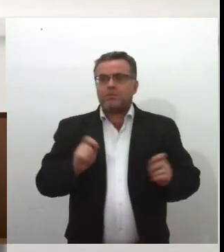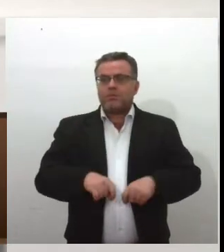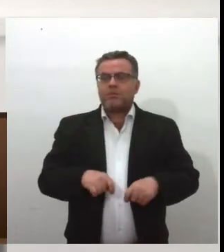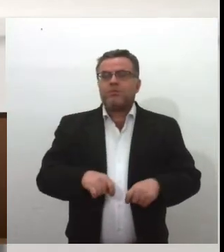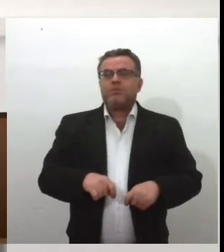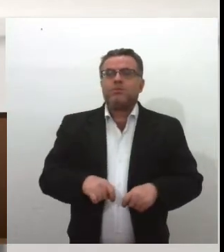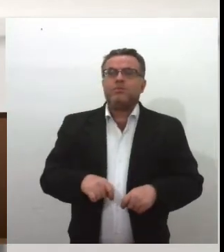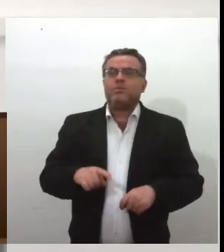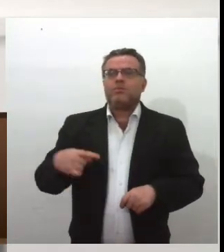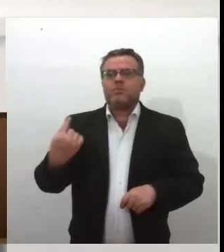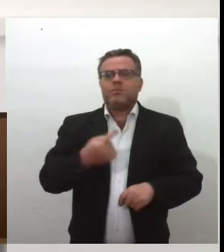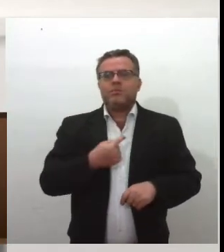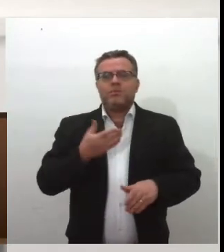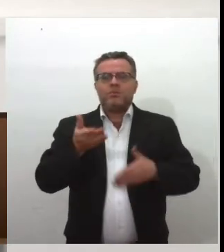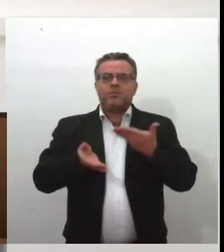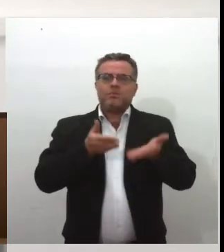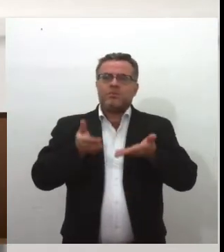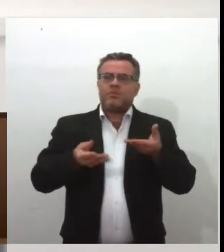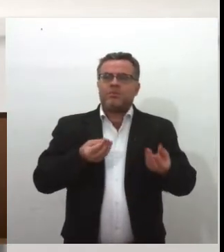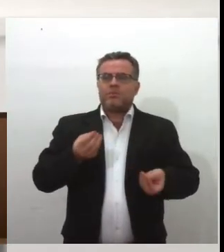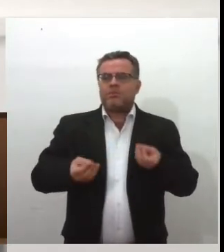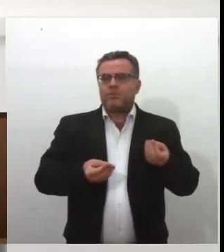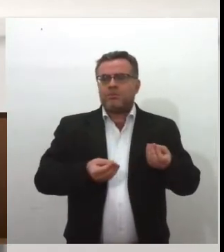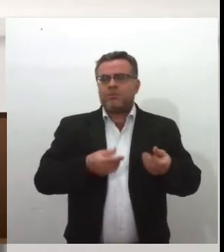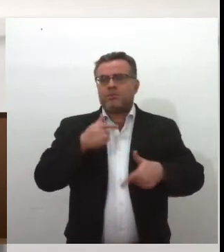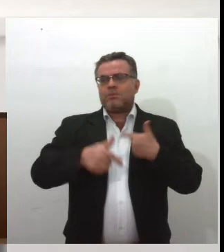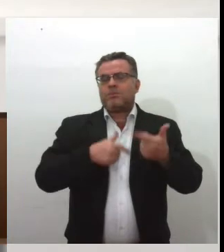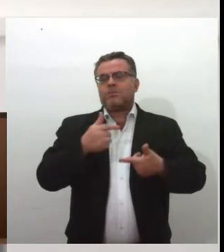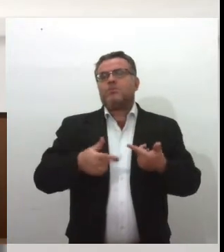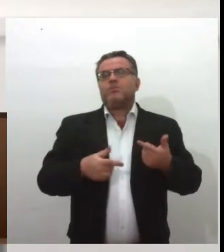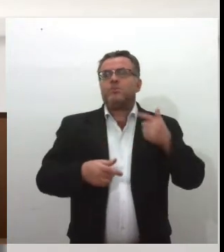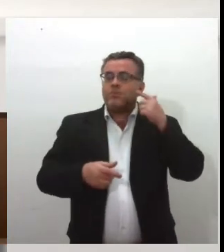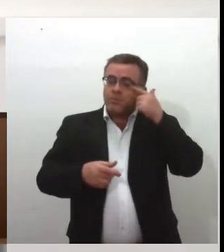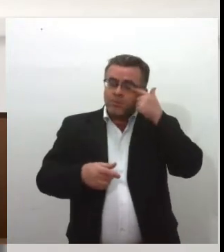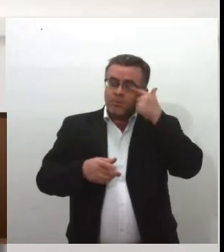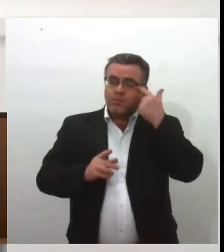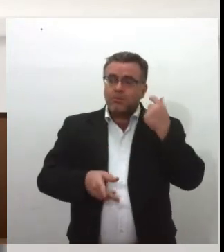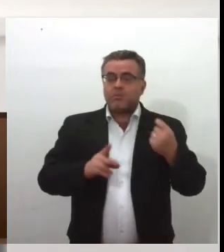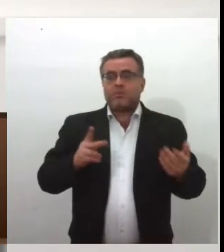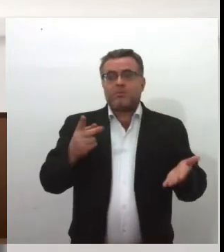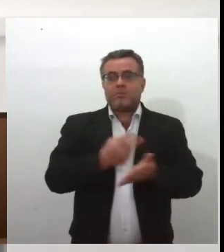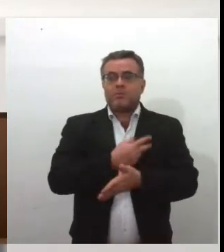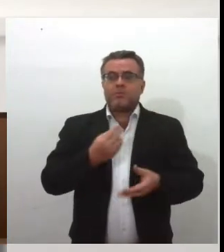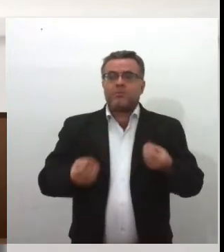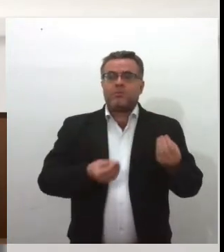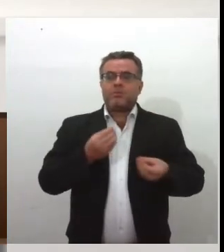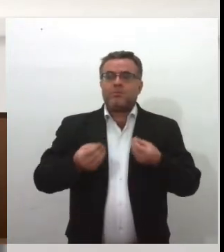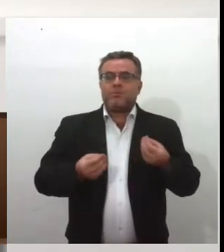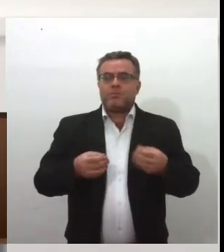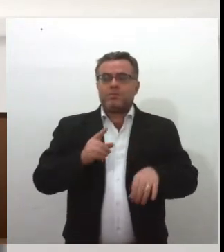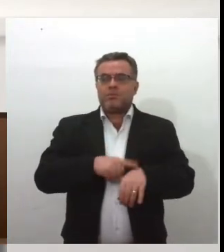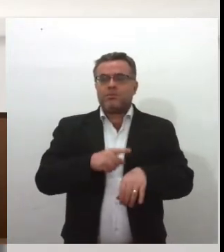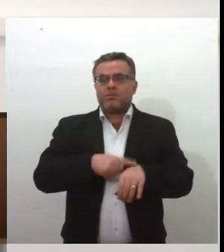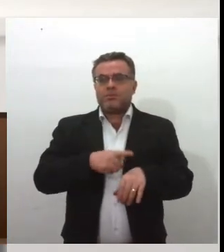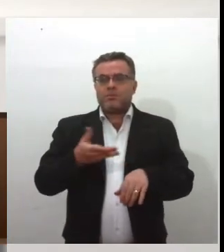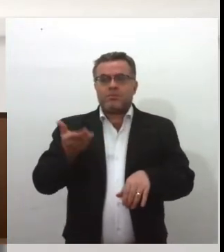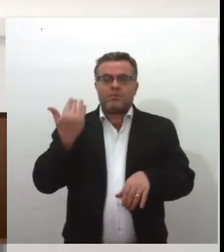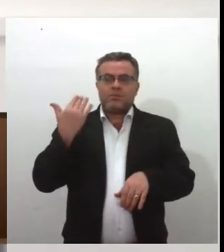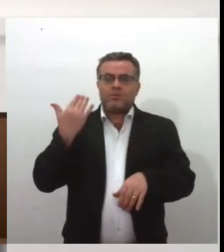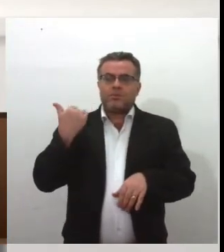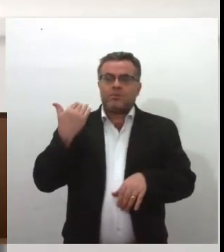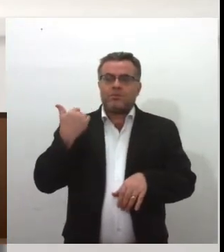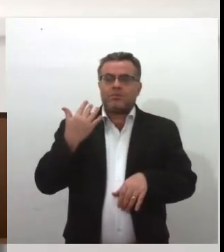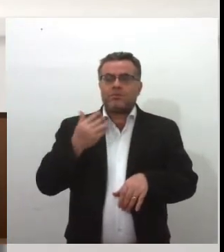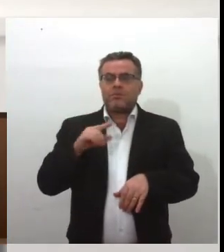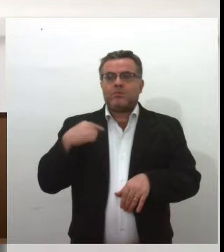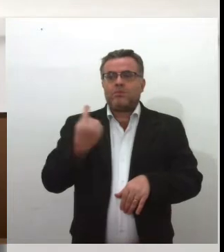a gente tratar, ou a gente trabalhar, melhor dizendo, o luto que aconteceu há tempos atrás, e que a pessoa ainda carrega o